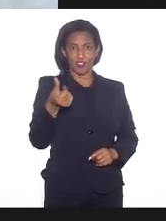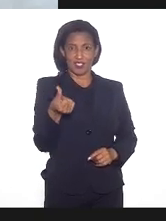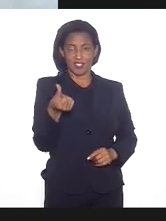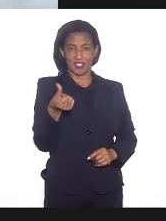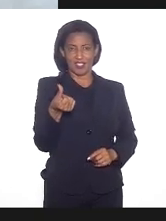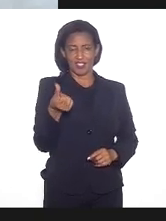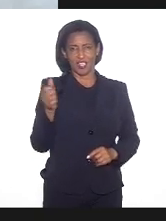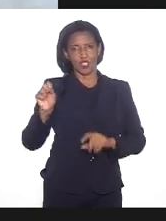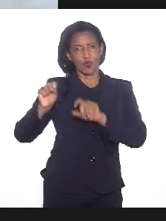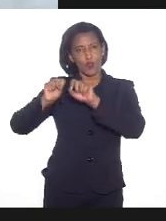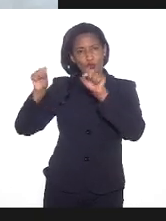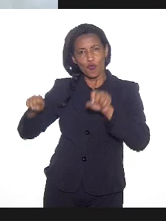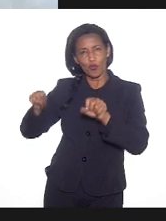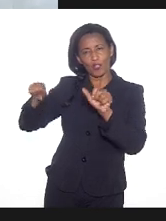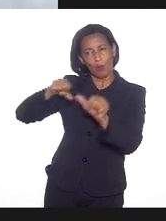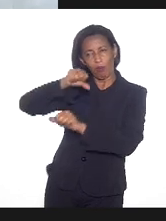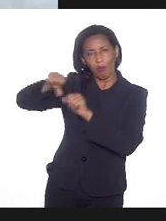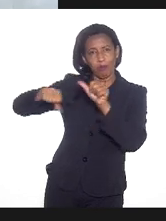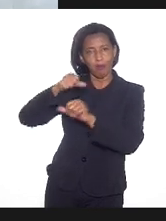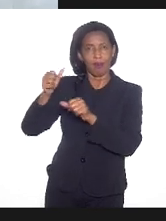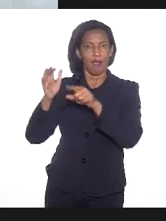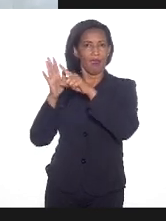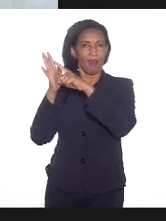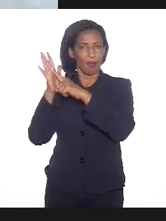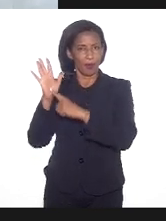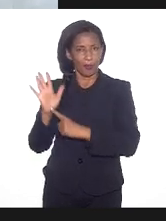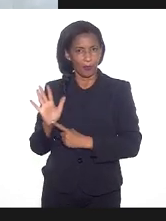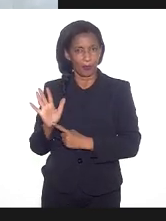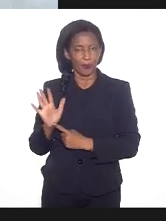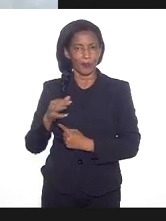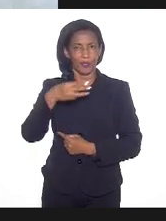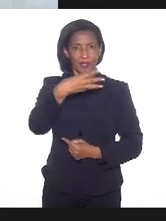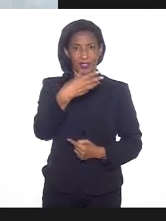funções orçamentárias, representa